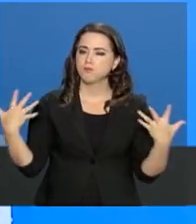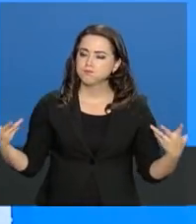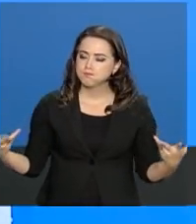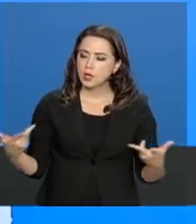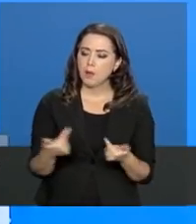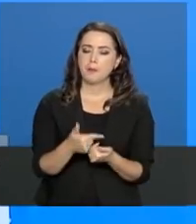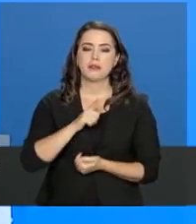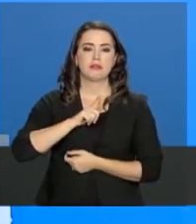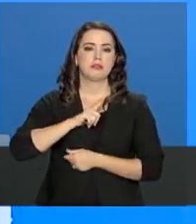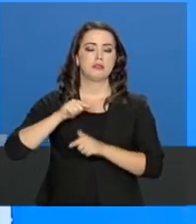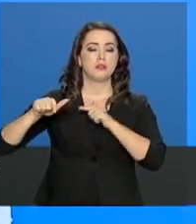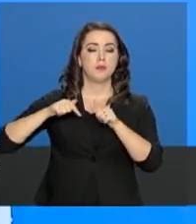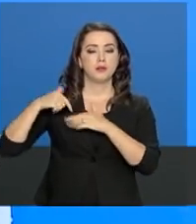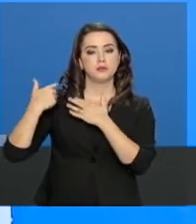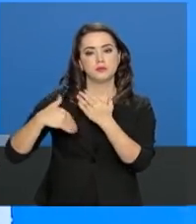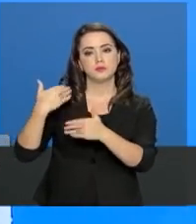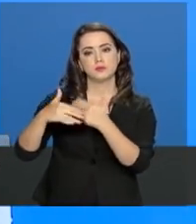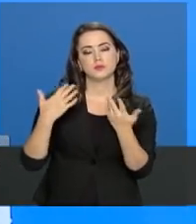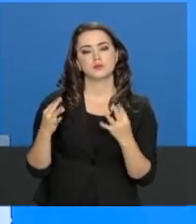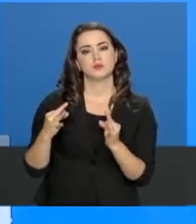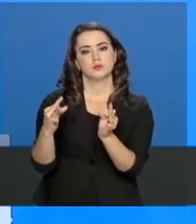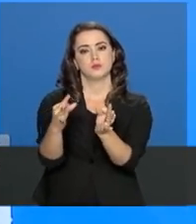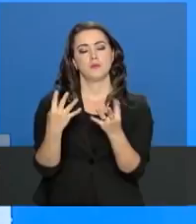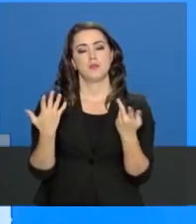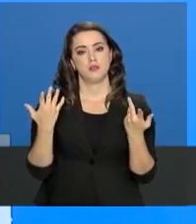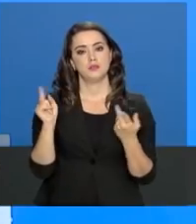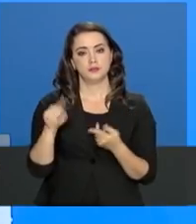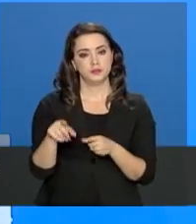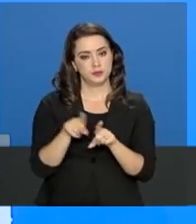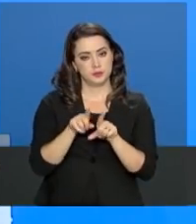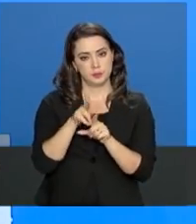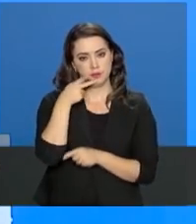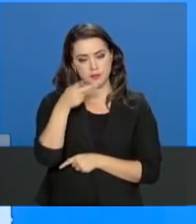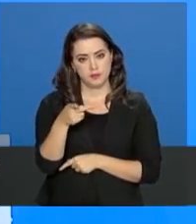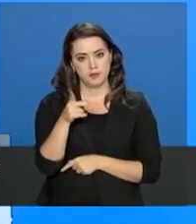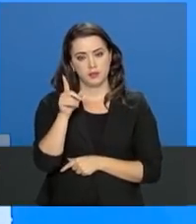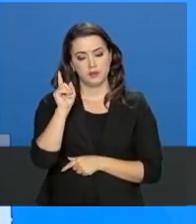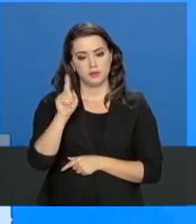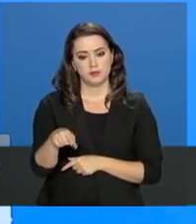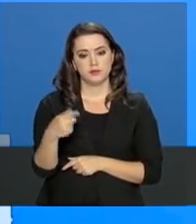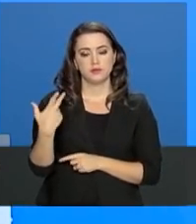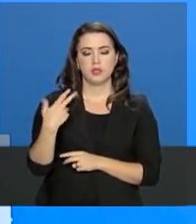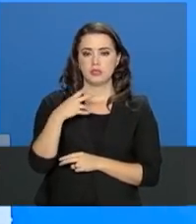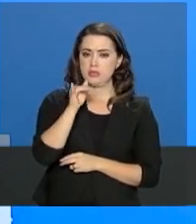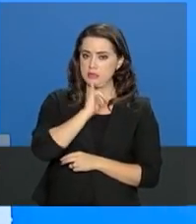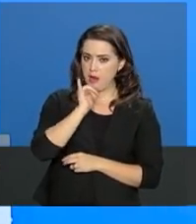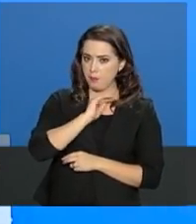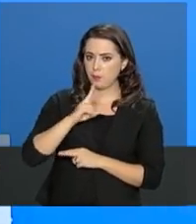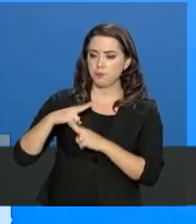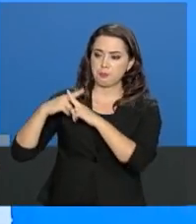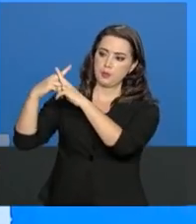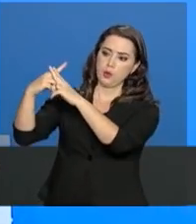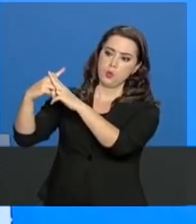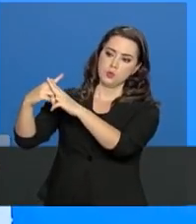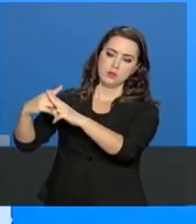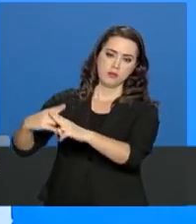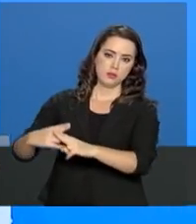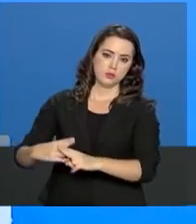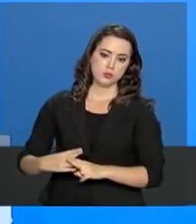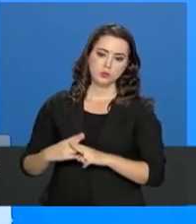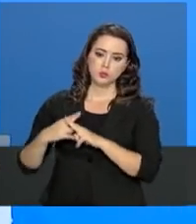ter empregos nessa área é tecnológico e até mencionei o caso do satélite geoestacionário que está